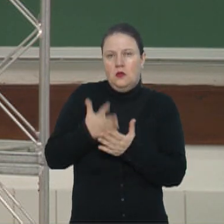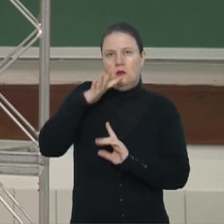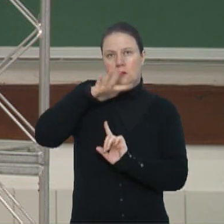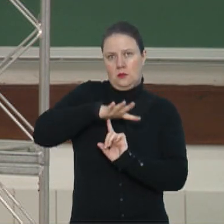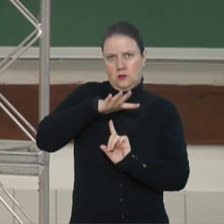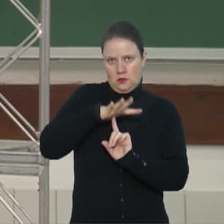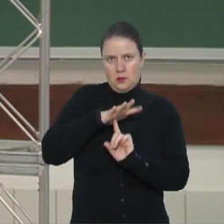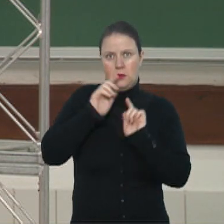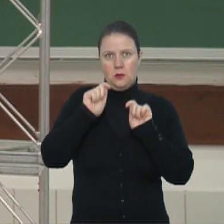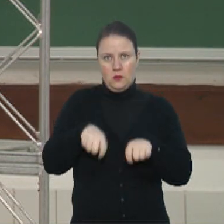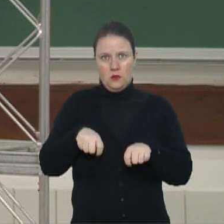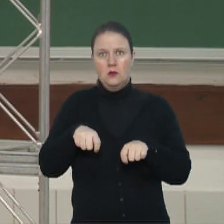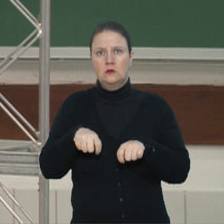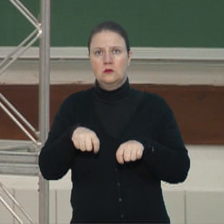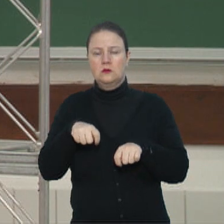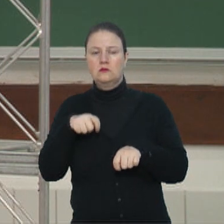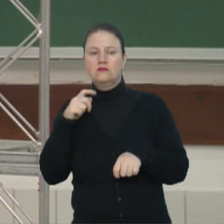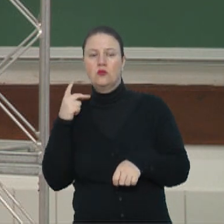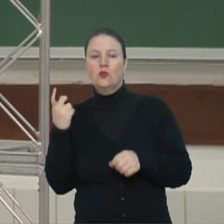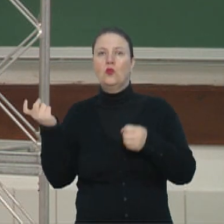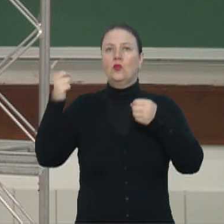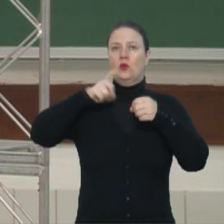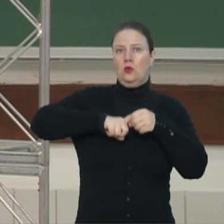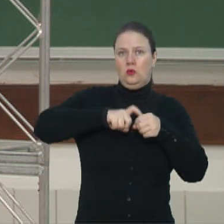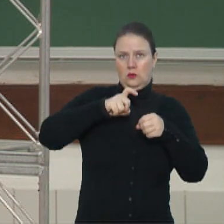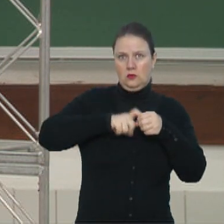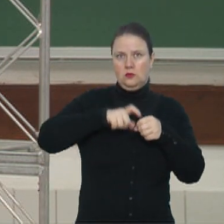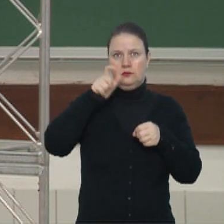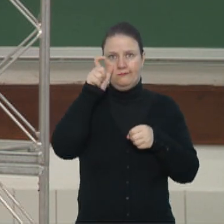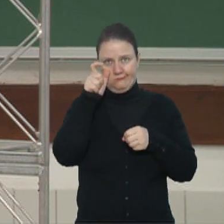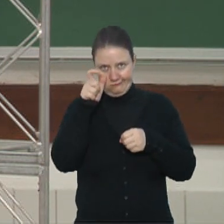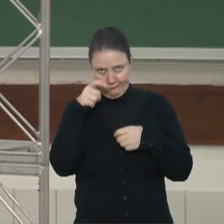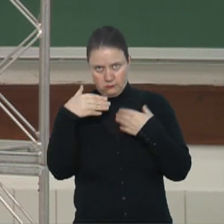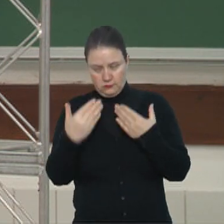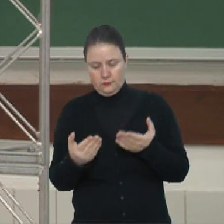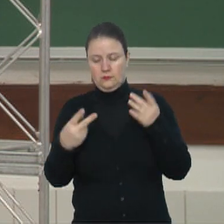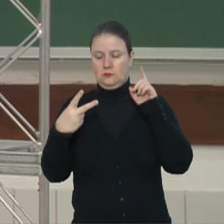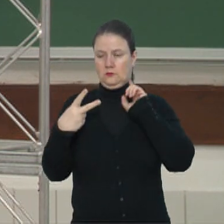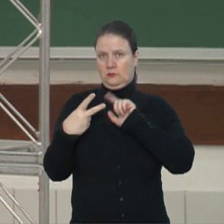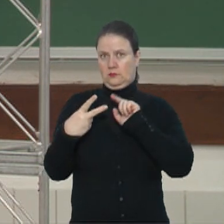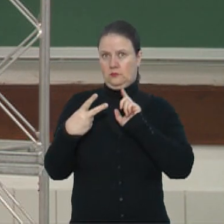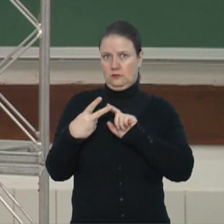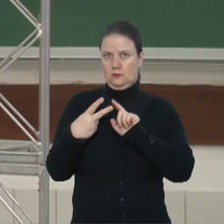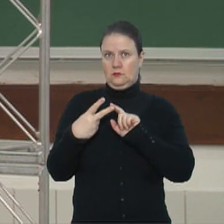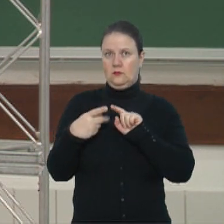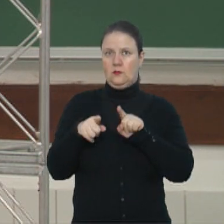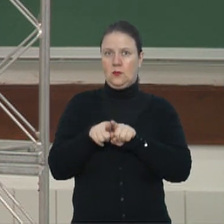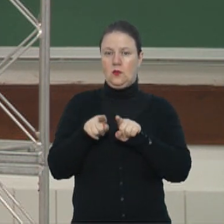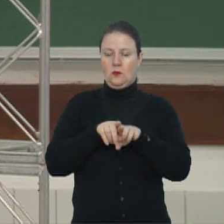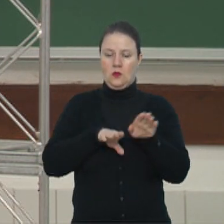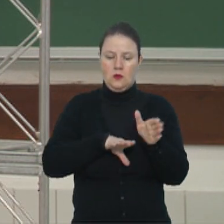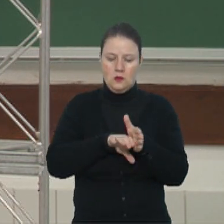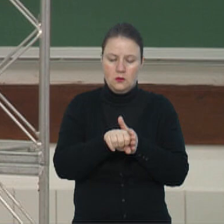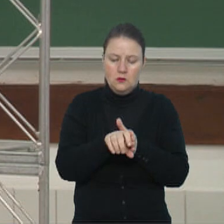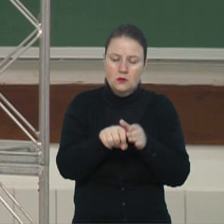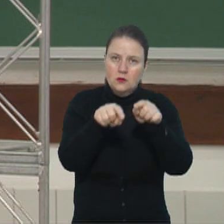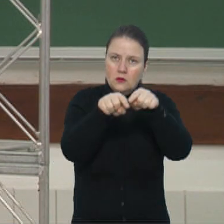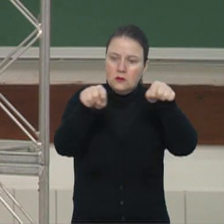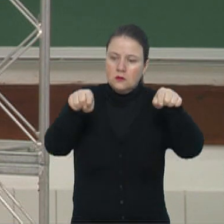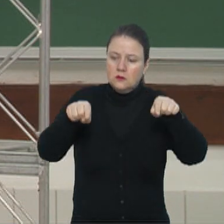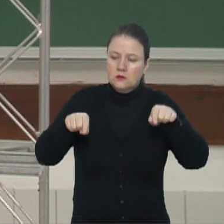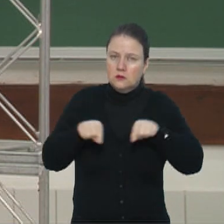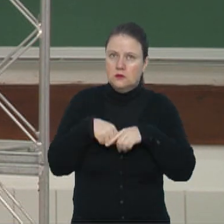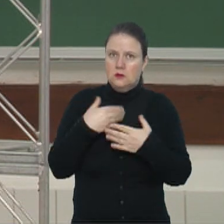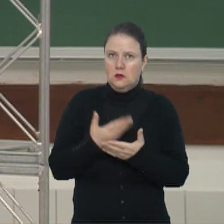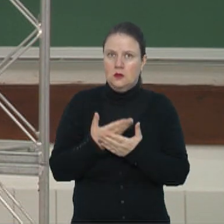essa aula gravada para você rever ou assistir caso você tenha perdido. No próprio aplicativo Google Classroom ou ainda através